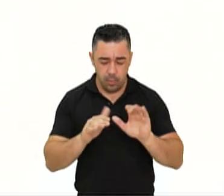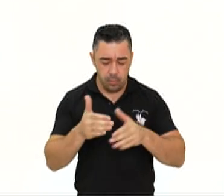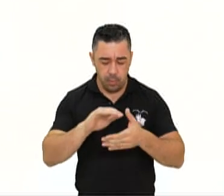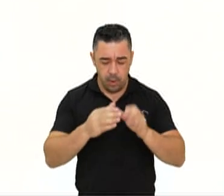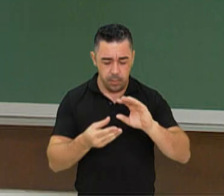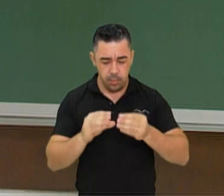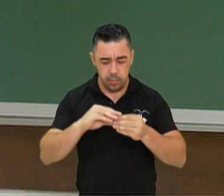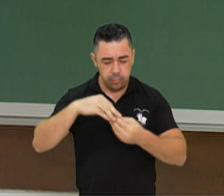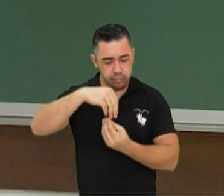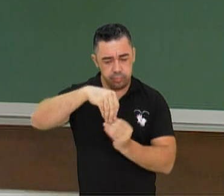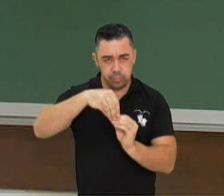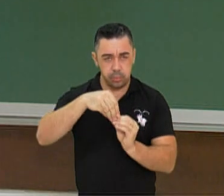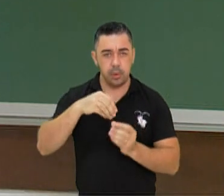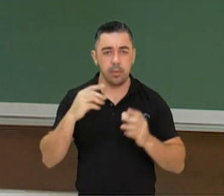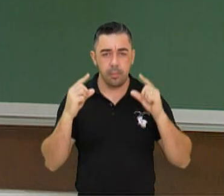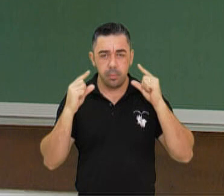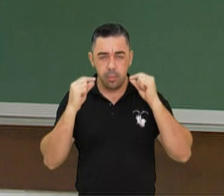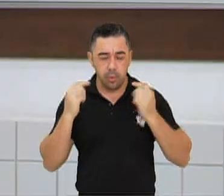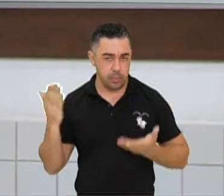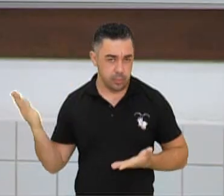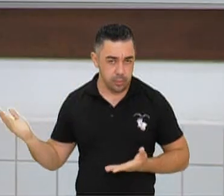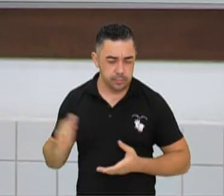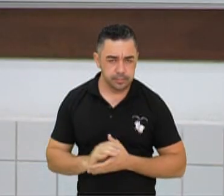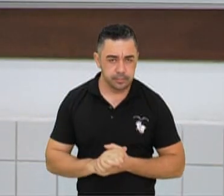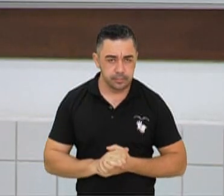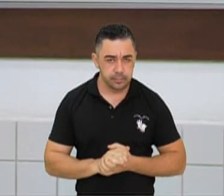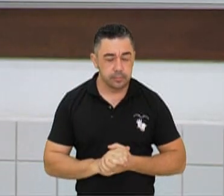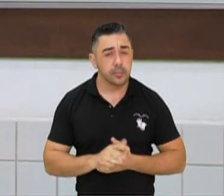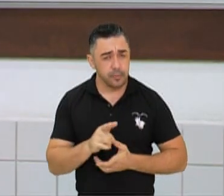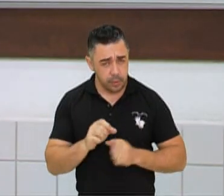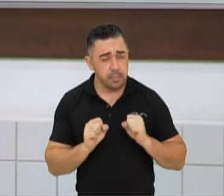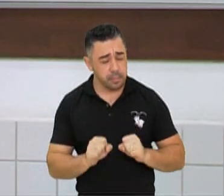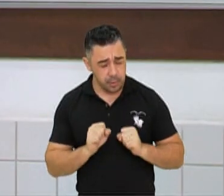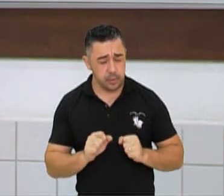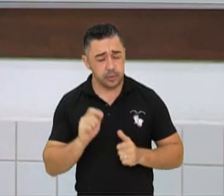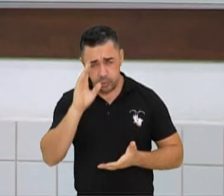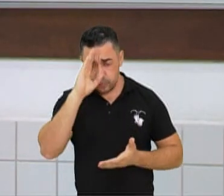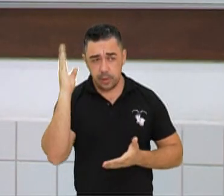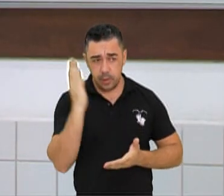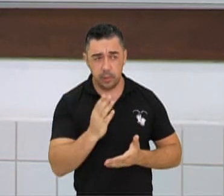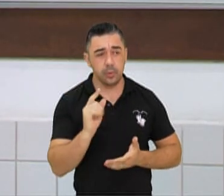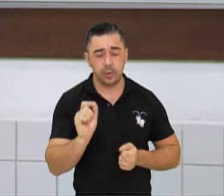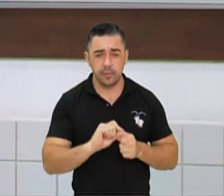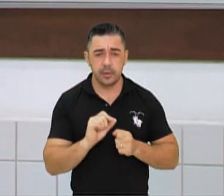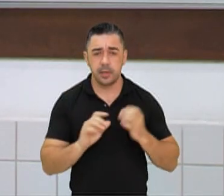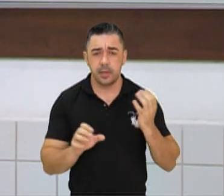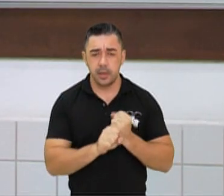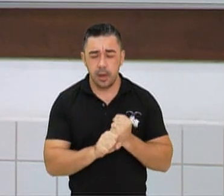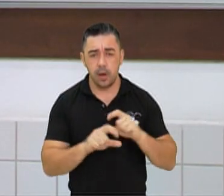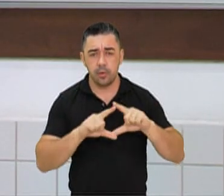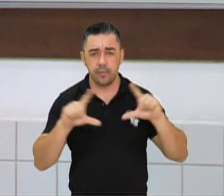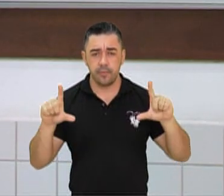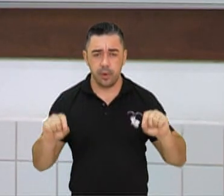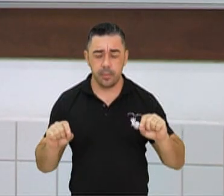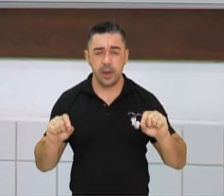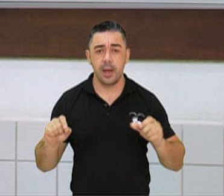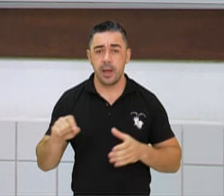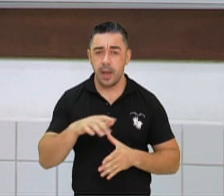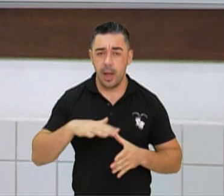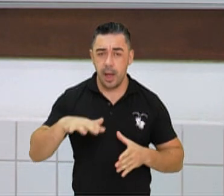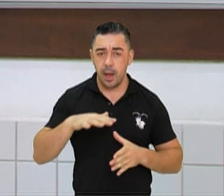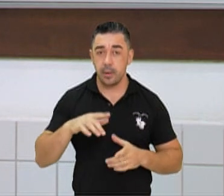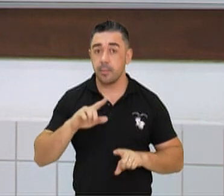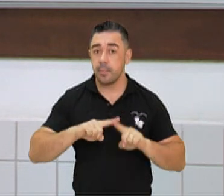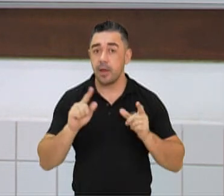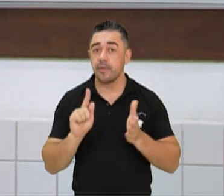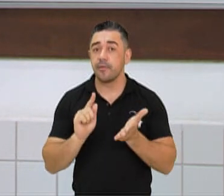para embalar cada bombom? Então, esse você pode aplicar assim direto no cálculo da fórmula da área, mas vai faltar o valor